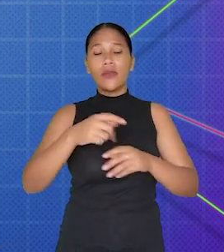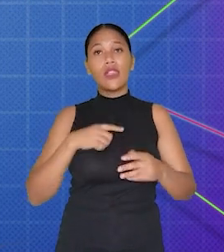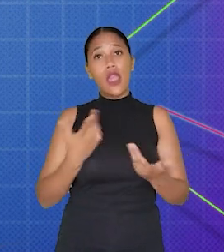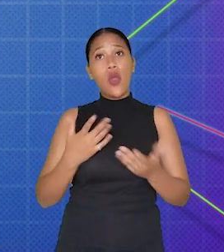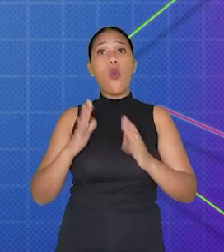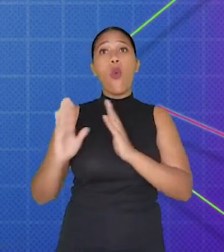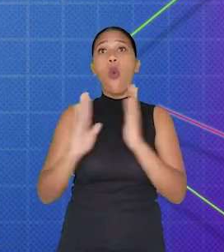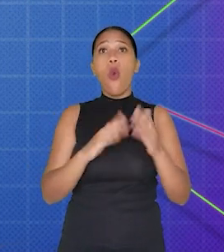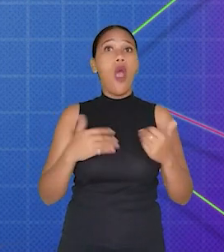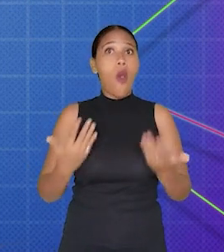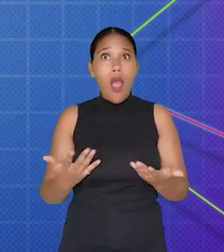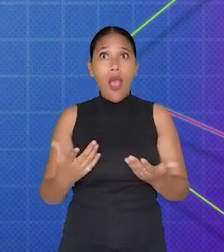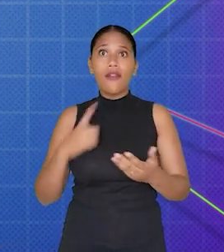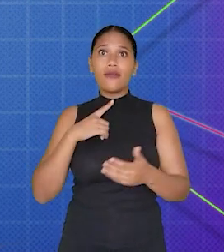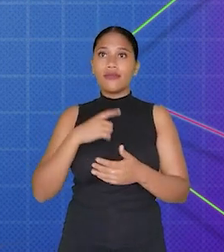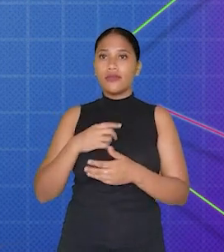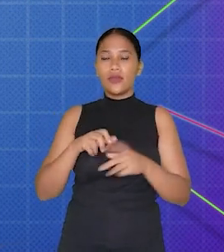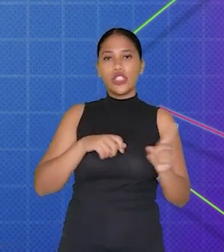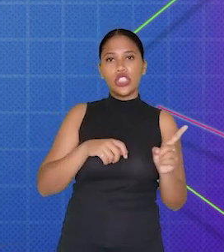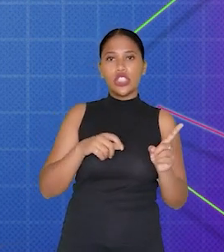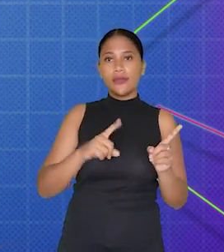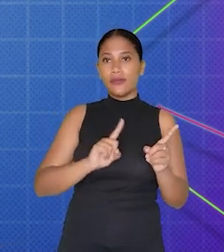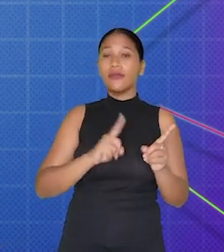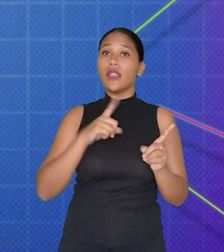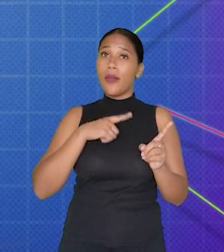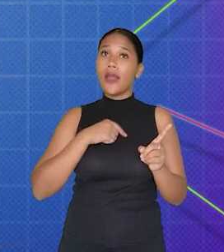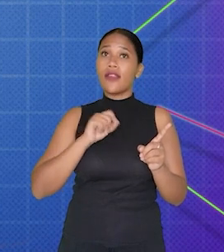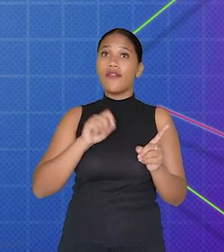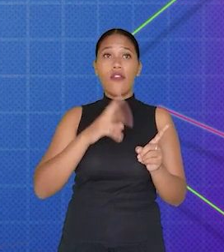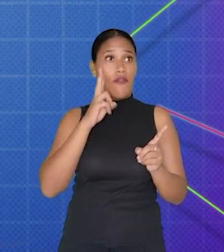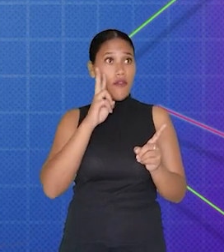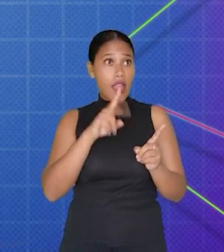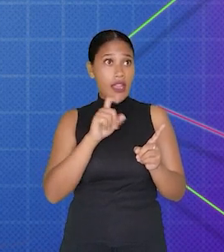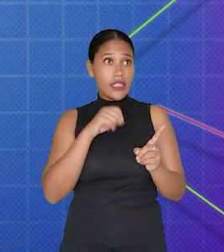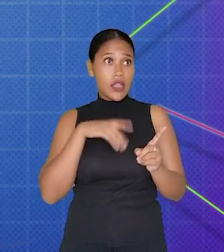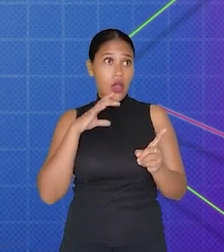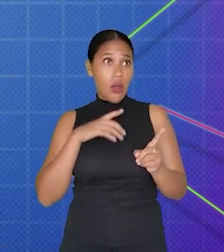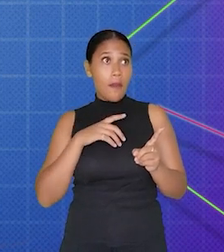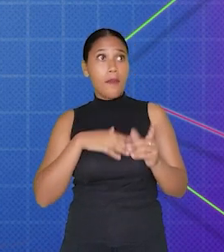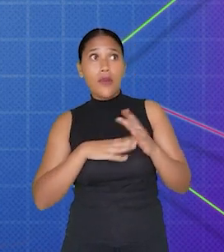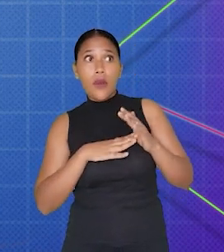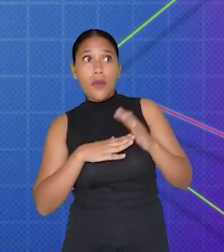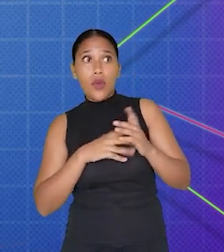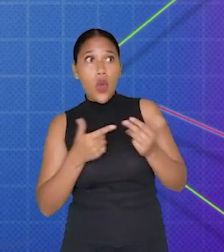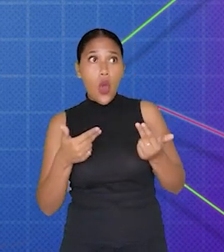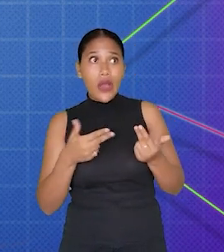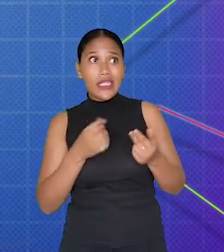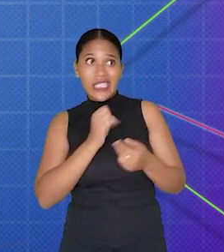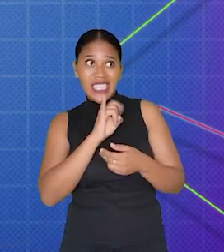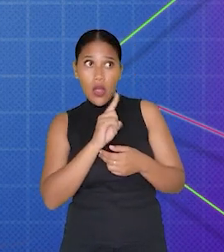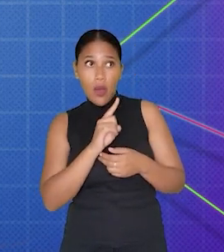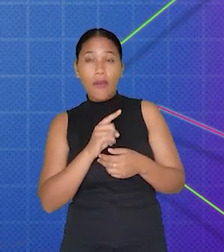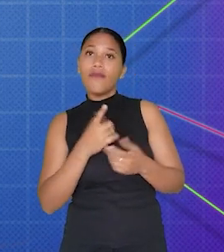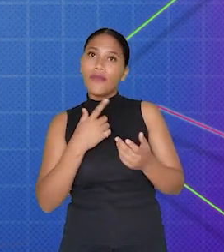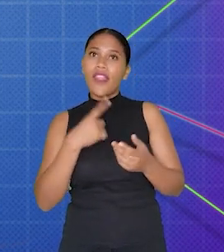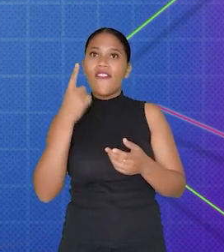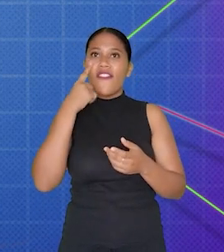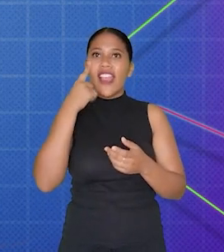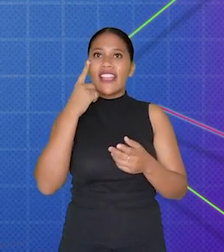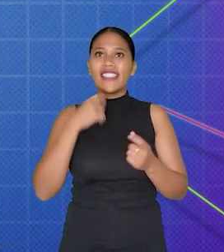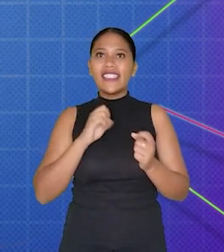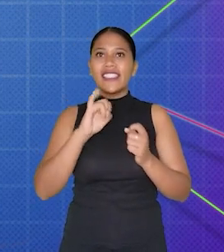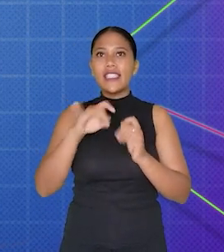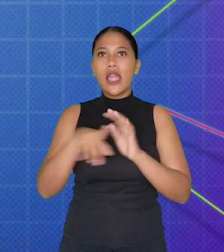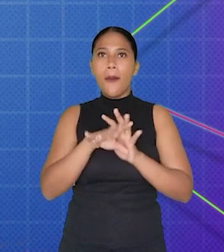diagrama de fluxo pode incluir as seguintes etapas. O jogador se move para a direita, o jogo verifica se o jogador está colidindo com um obstáculo, se não tiver,